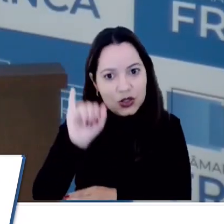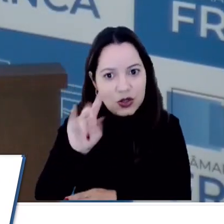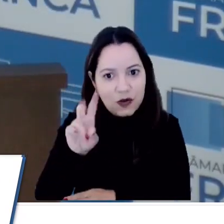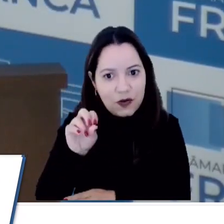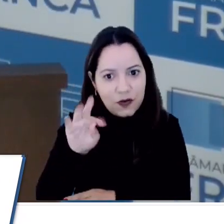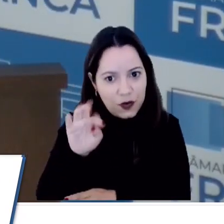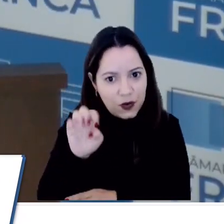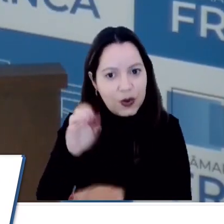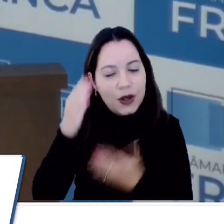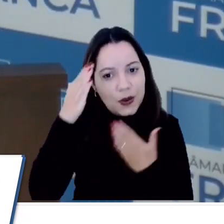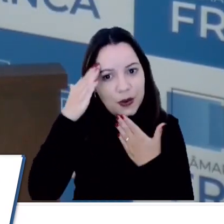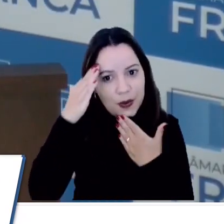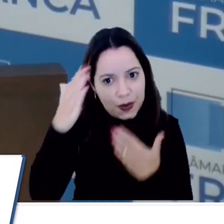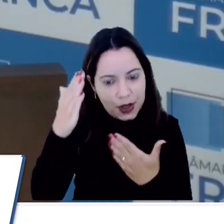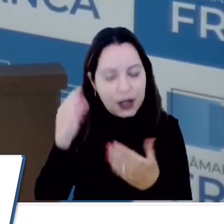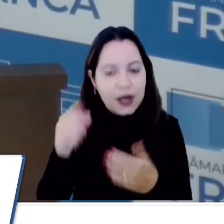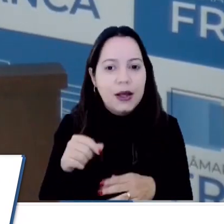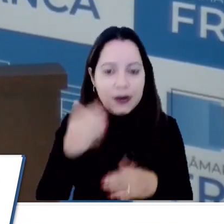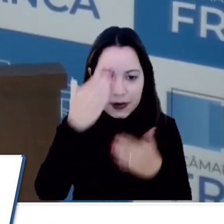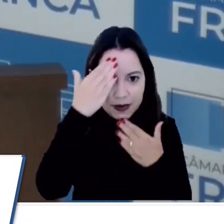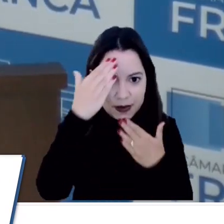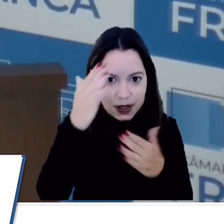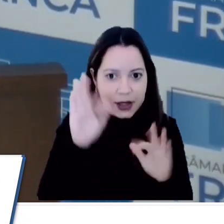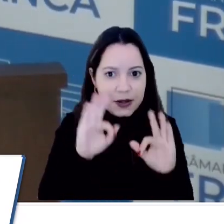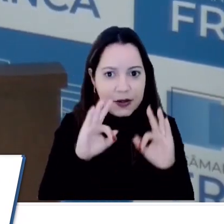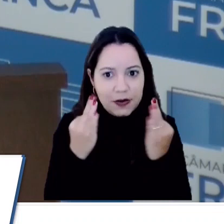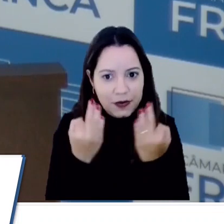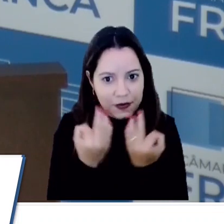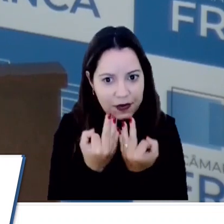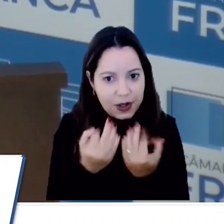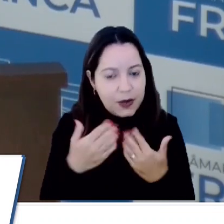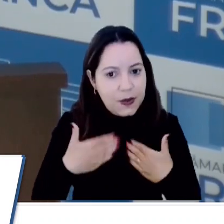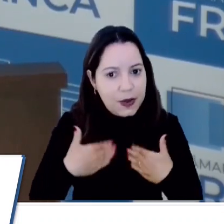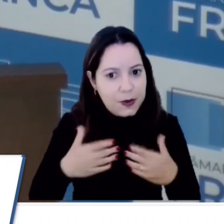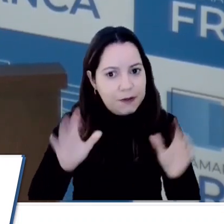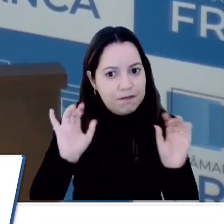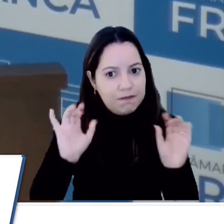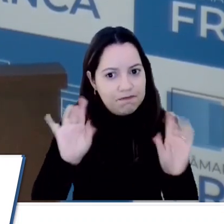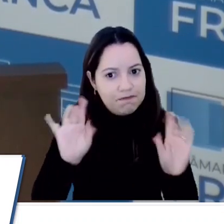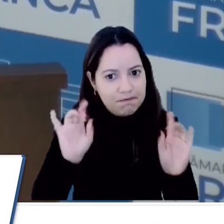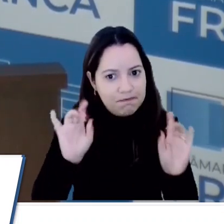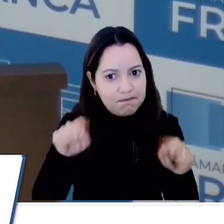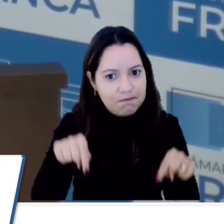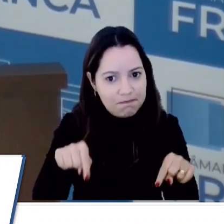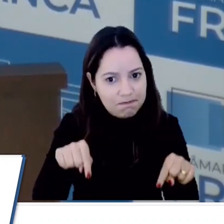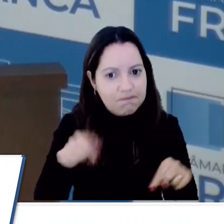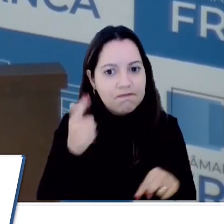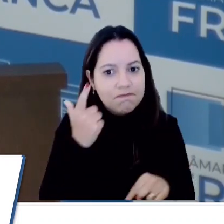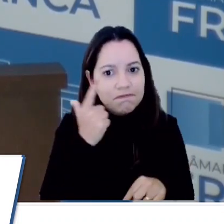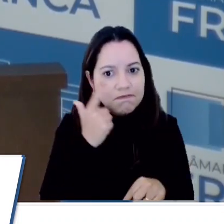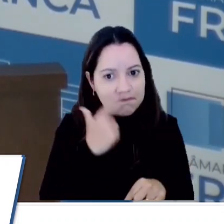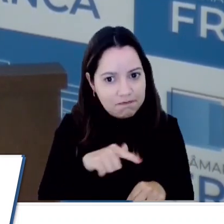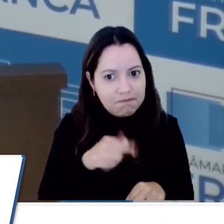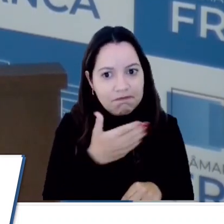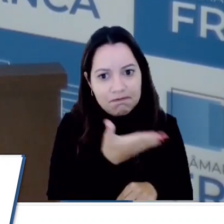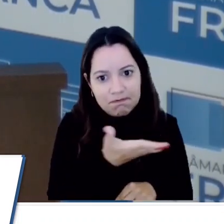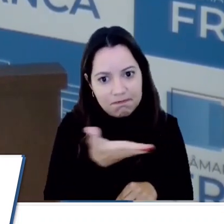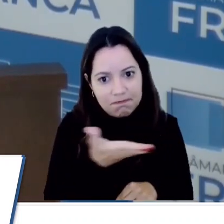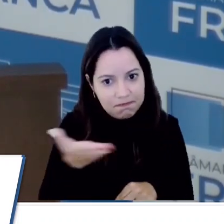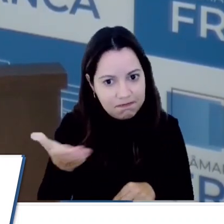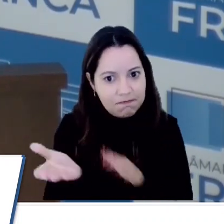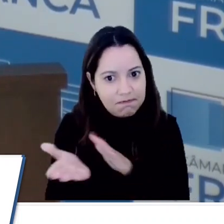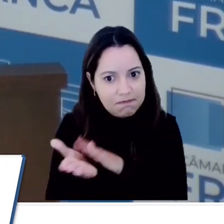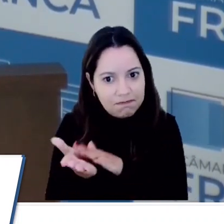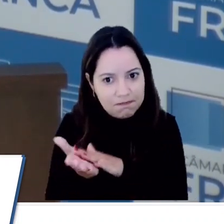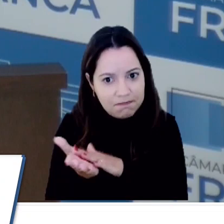obrigado, obrigado à família, né? E para mim é um privilégio poder fazer isso hoje, né? Para vocês, homenageando a tia